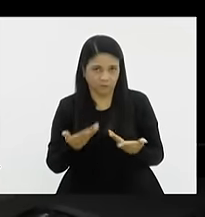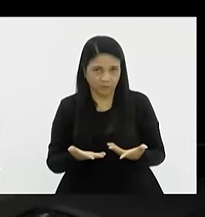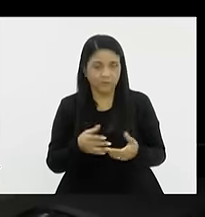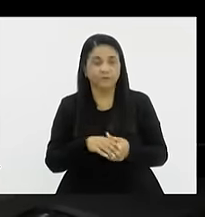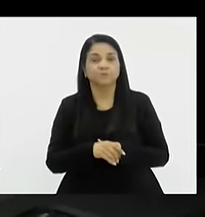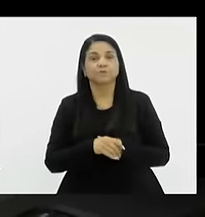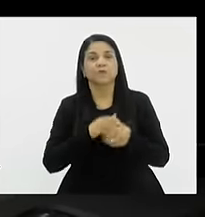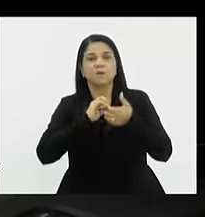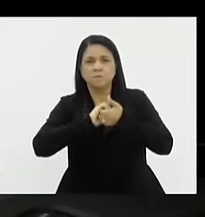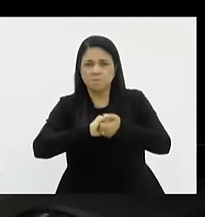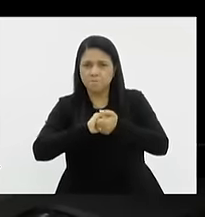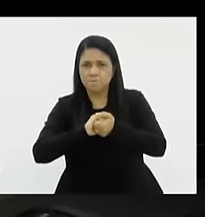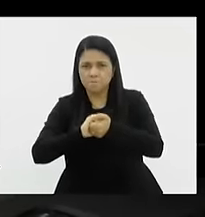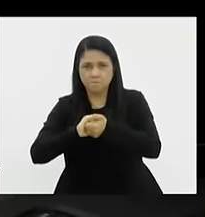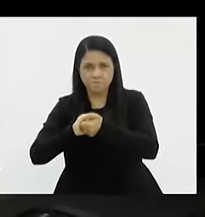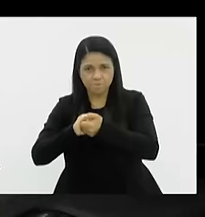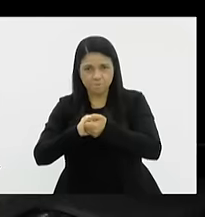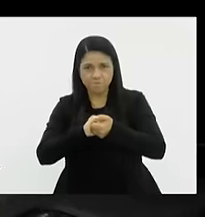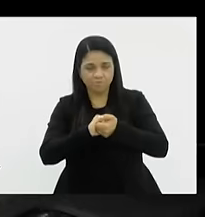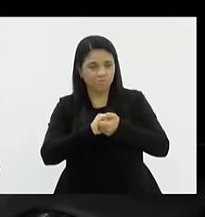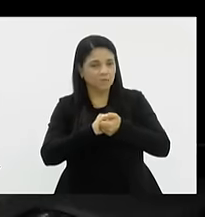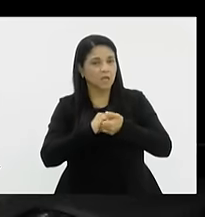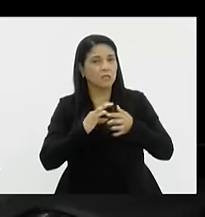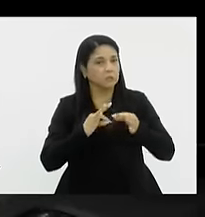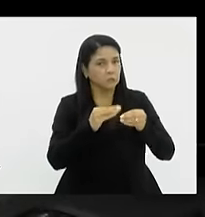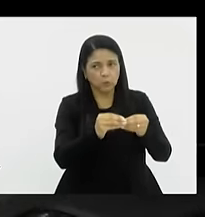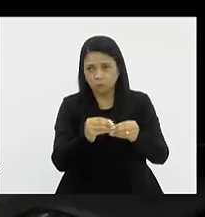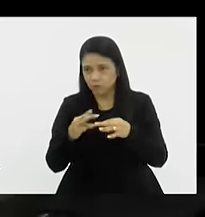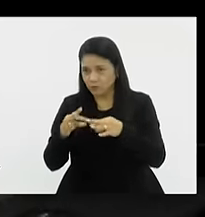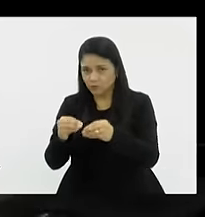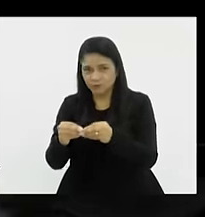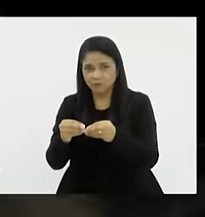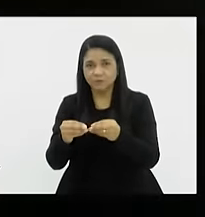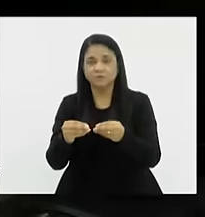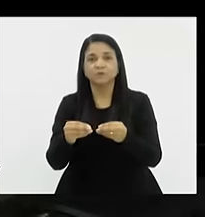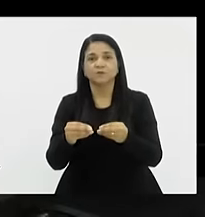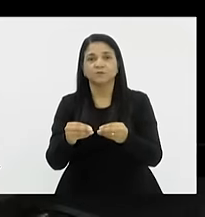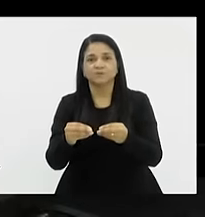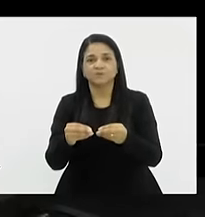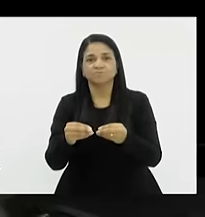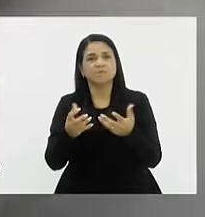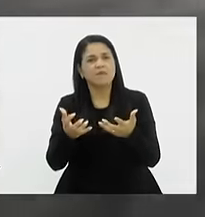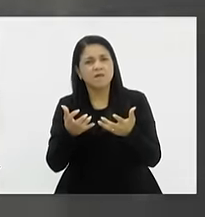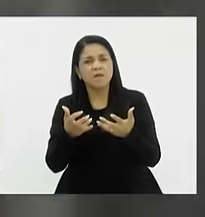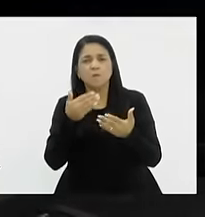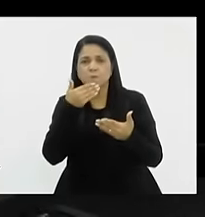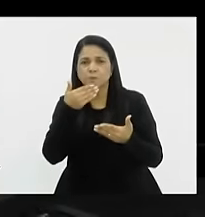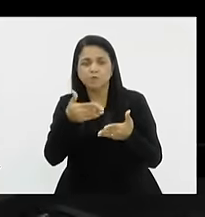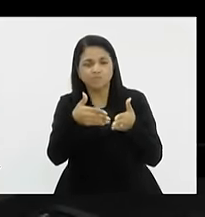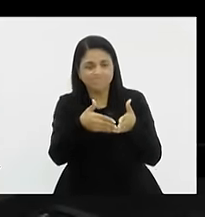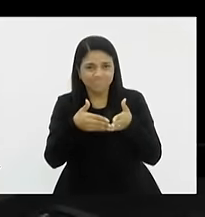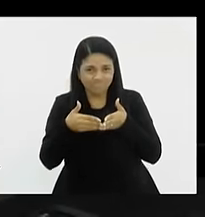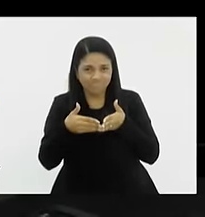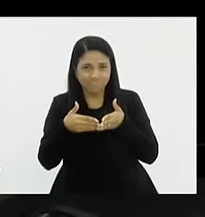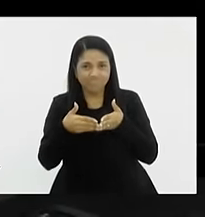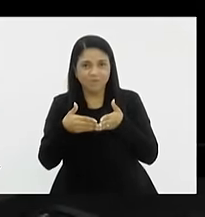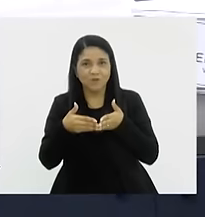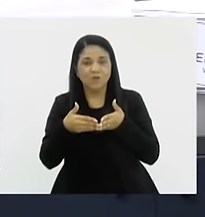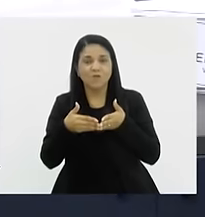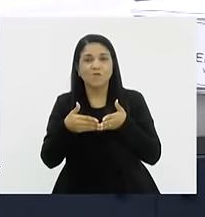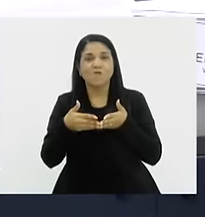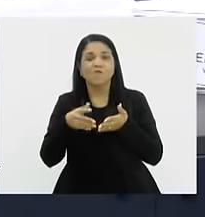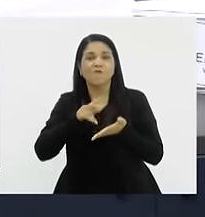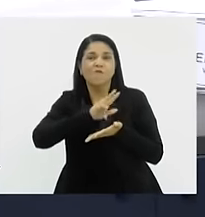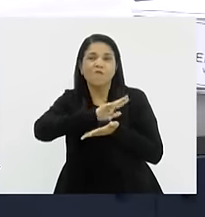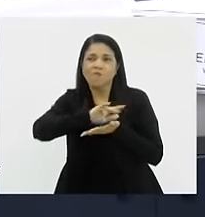quero parabenizá-lo, parabenizar todos os companheiros, e quero pedir licença, porque eu estou com várias pessoas